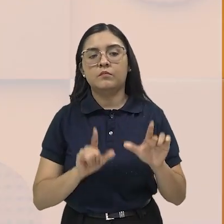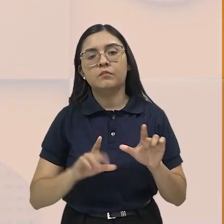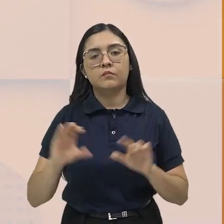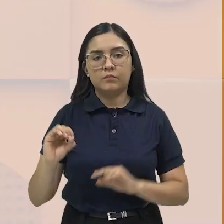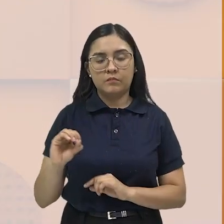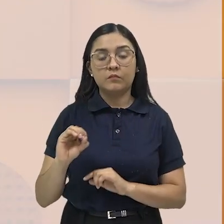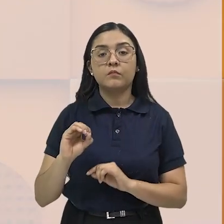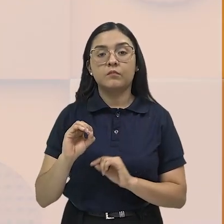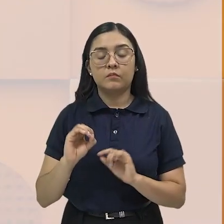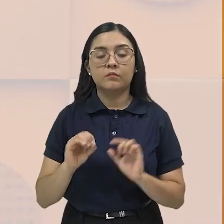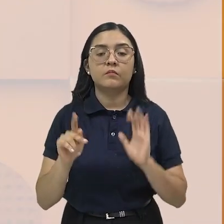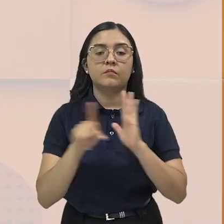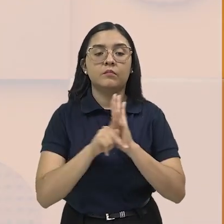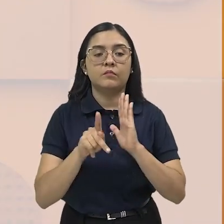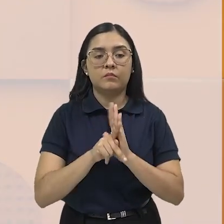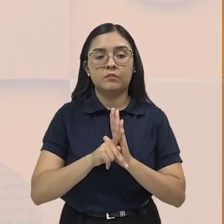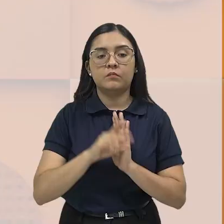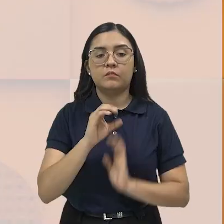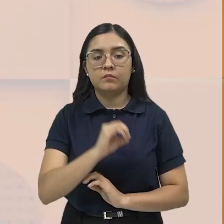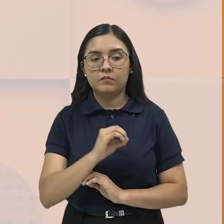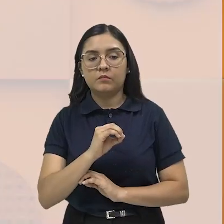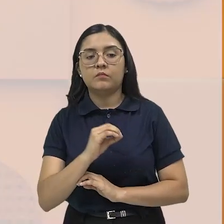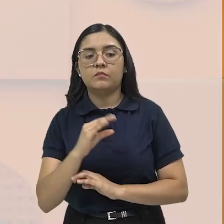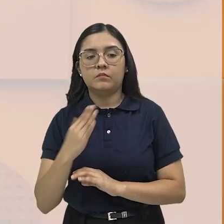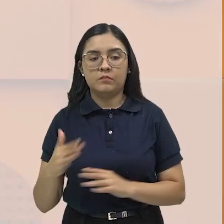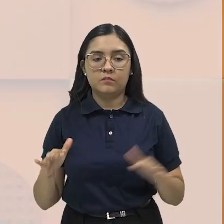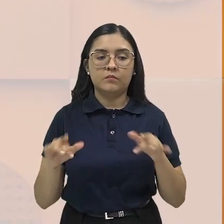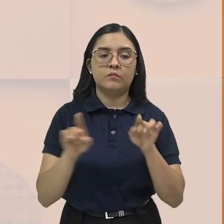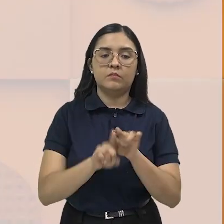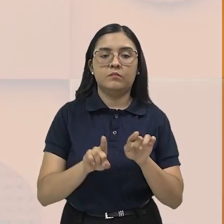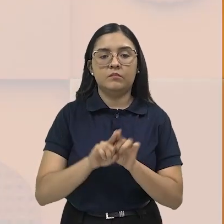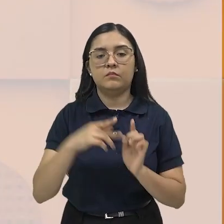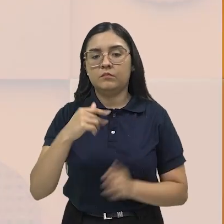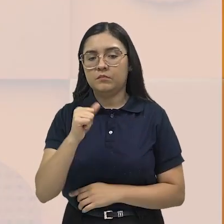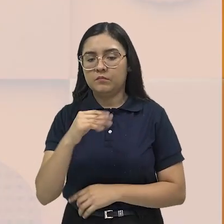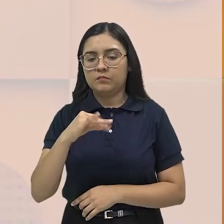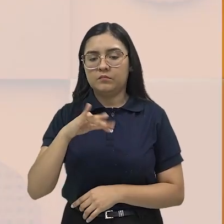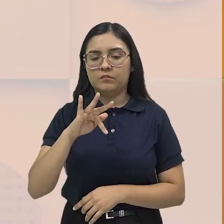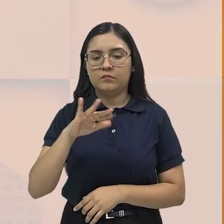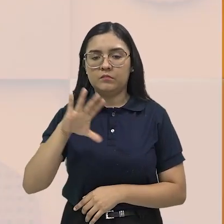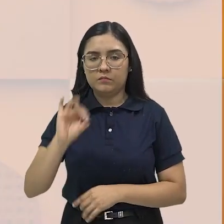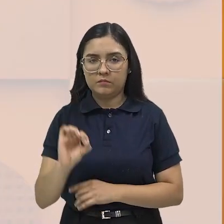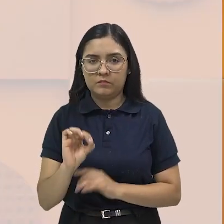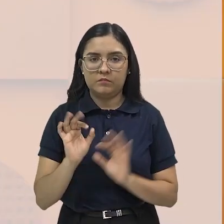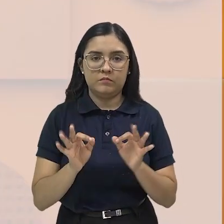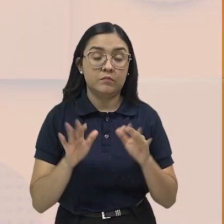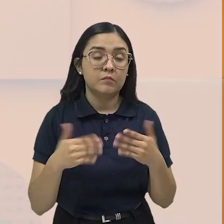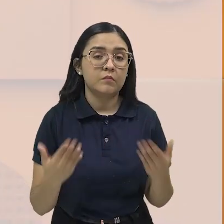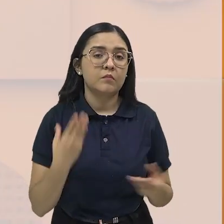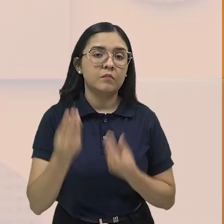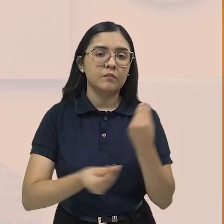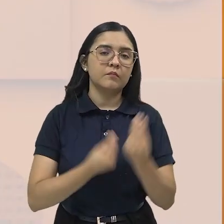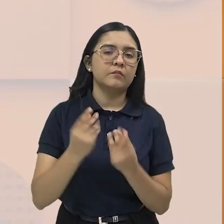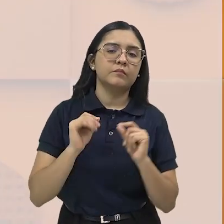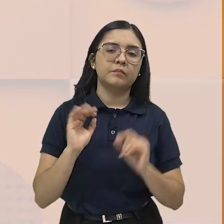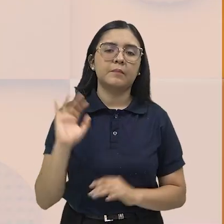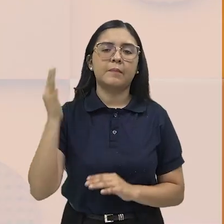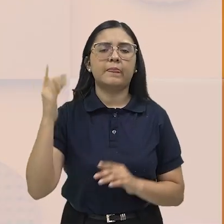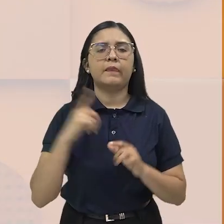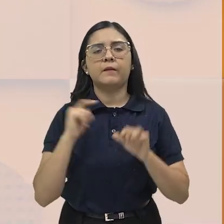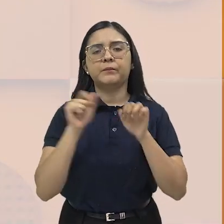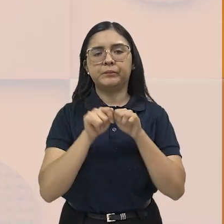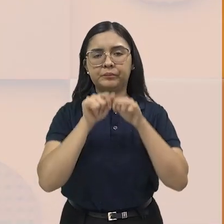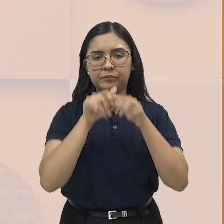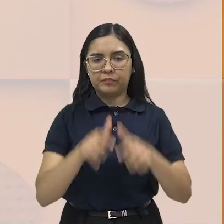a oeste do Oceano Atlântico até o Oceano Pacífico. Professor, mas como é que se deu essa